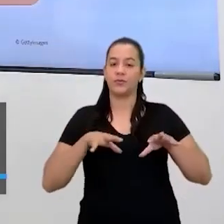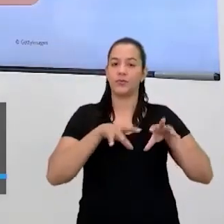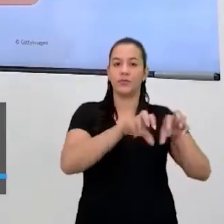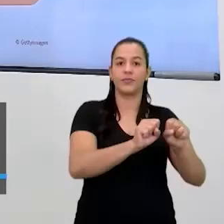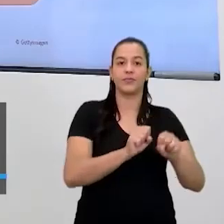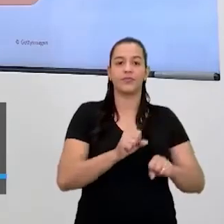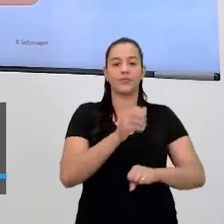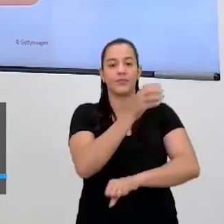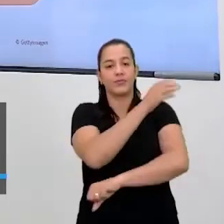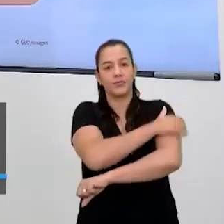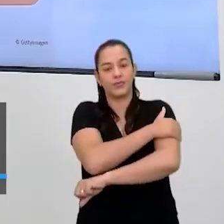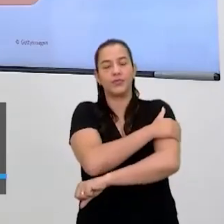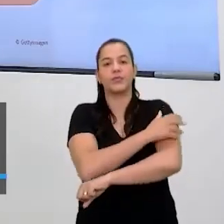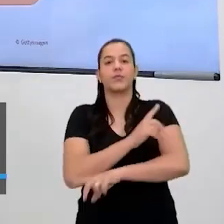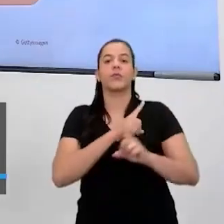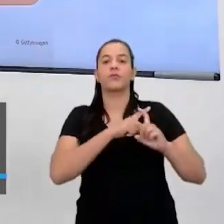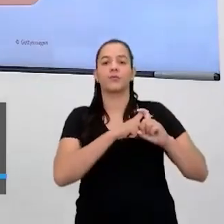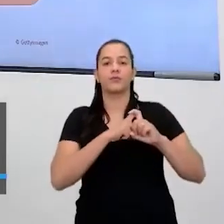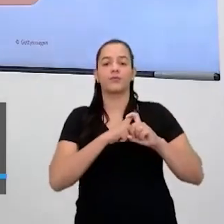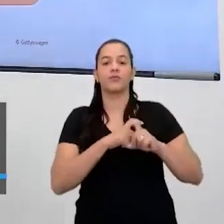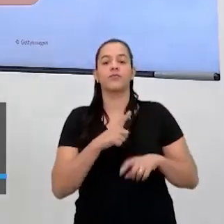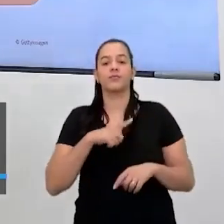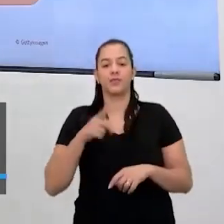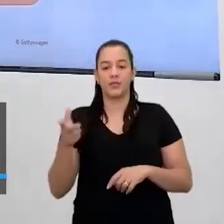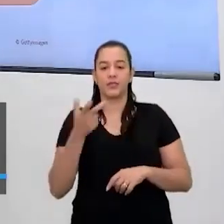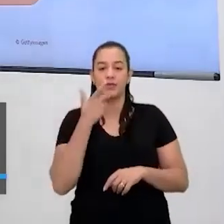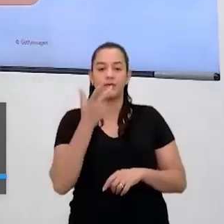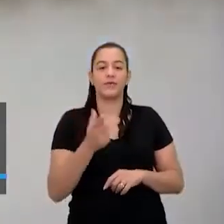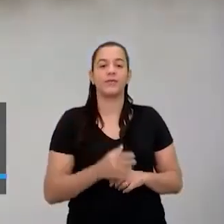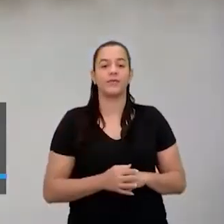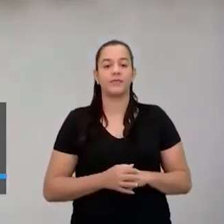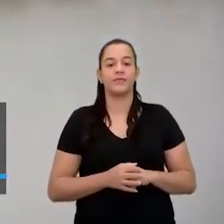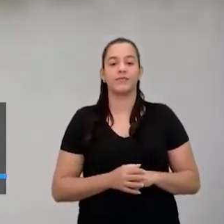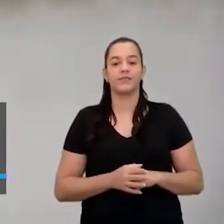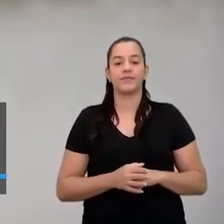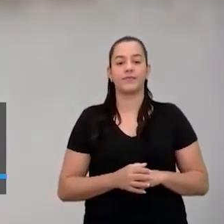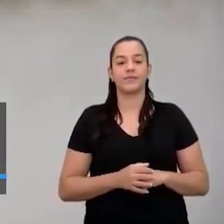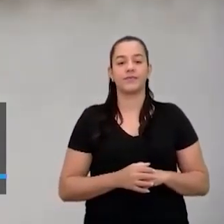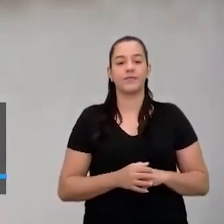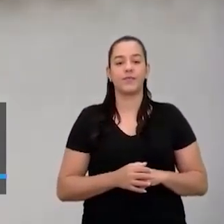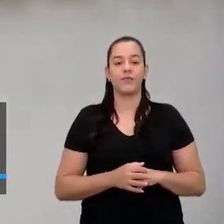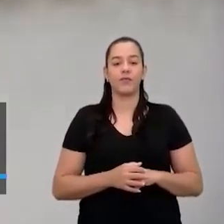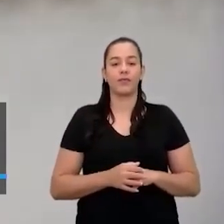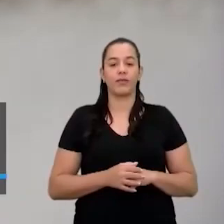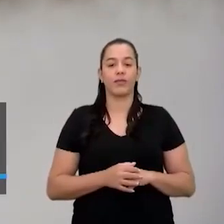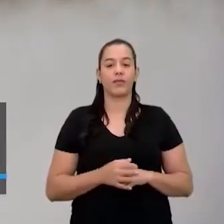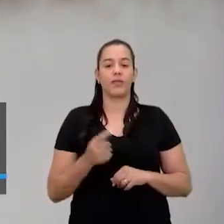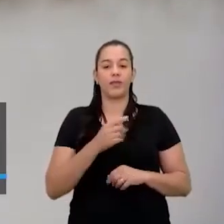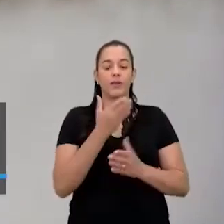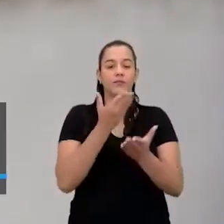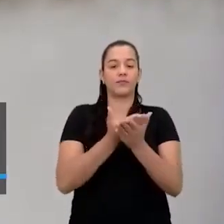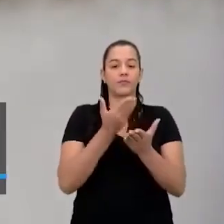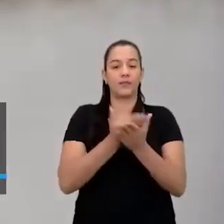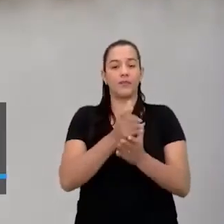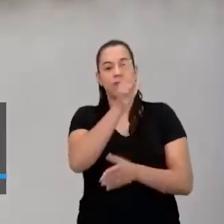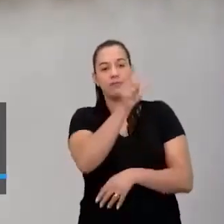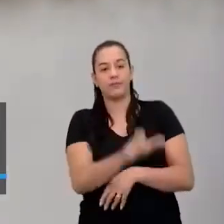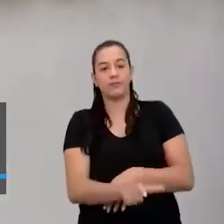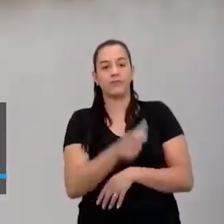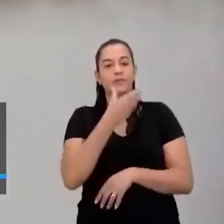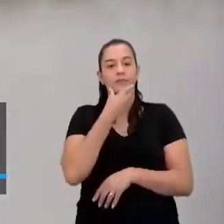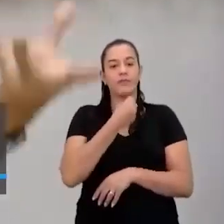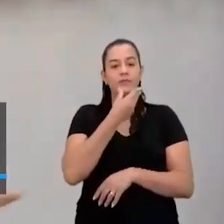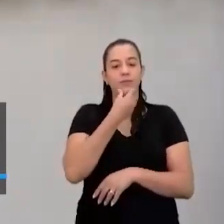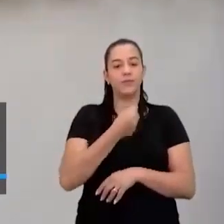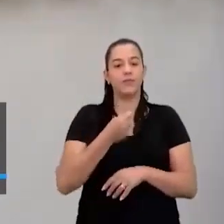no contexto da Segunda Guerra Mundial. Mas fala para nós então, aqui. eu diria que o objeto de estudo da história seria o homem